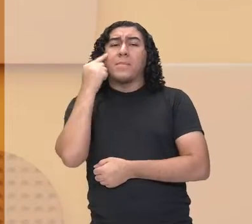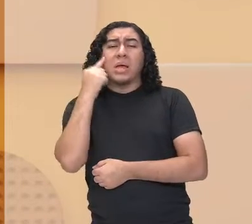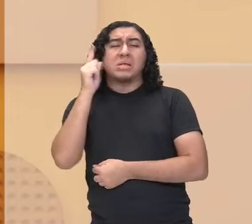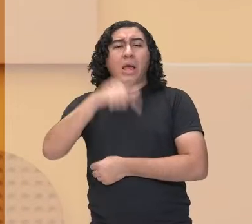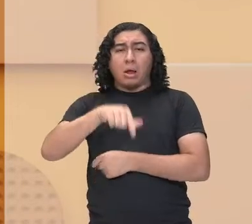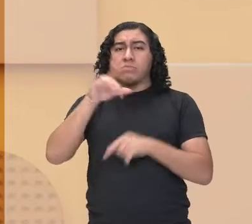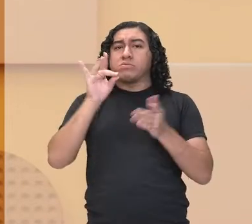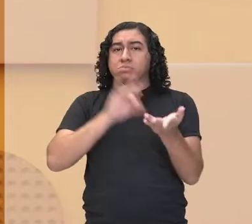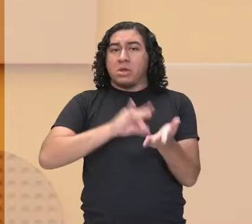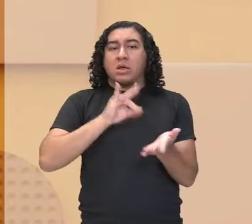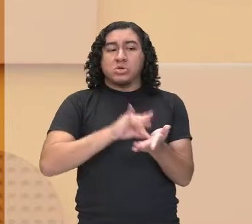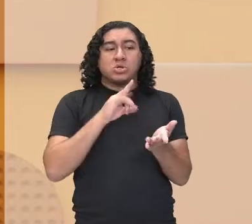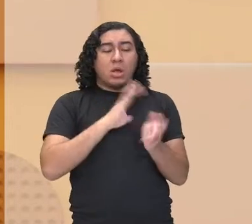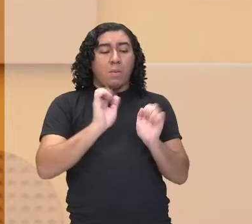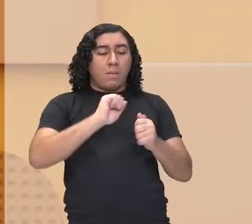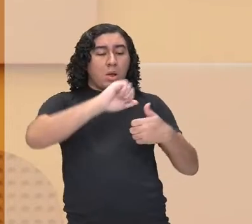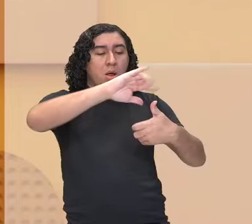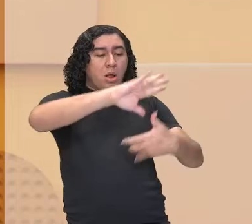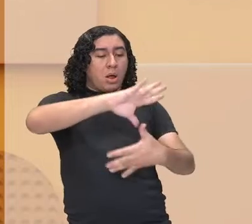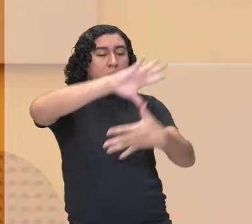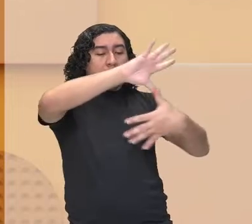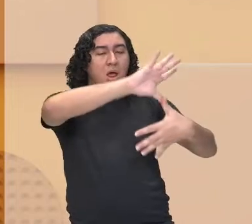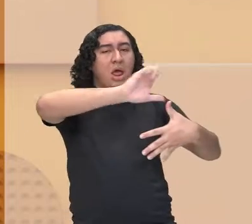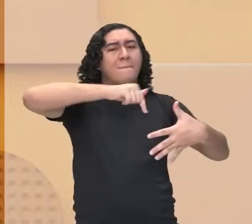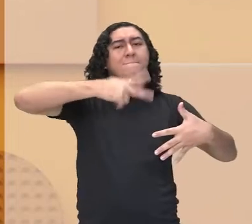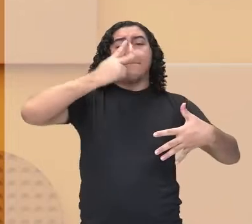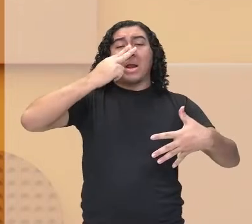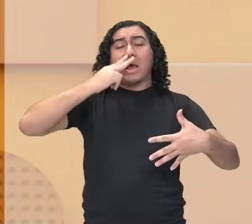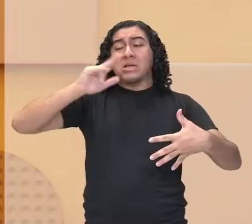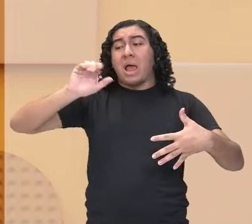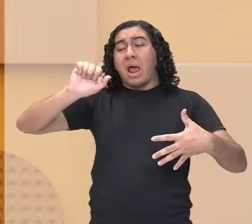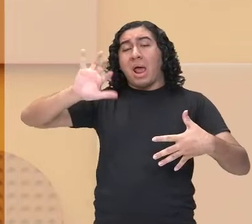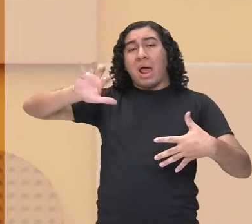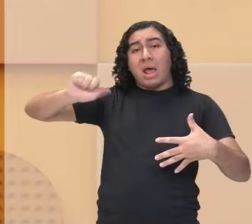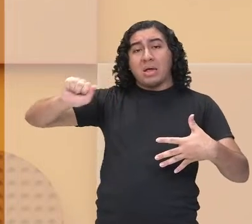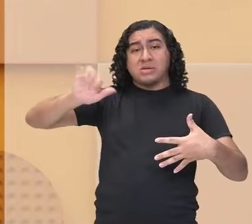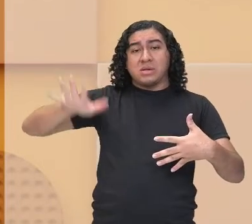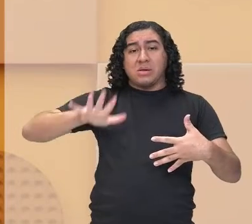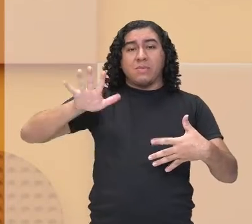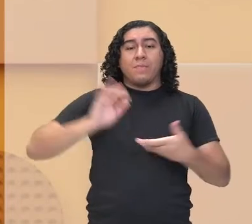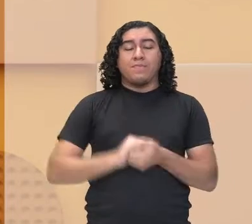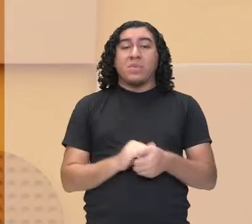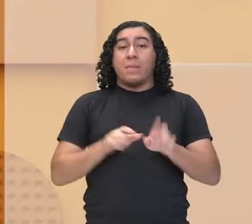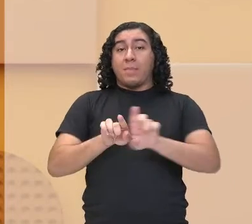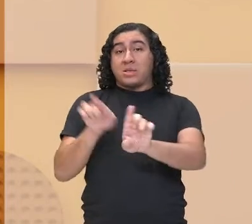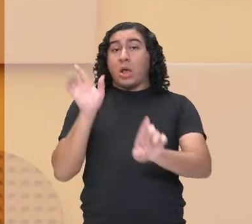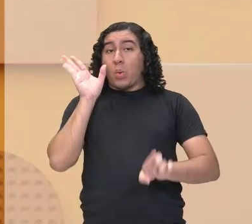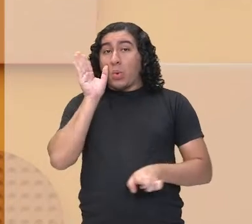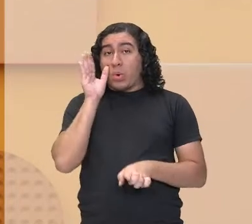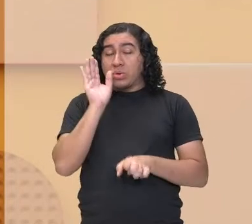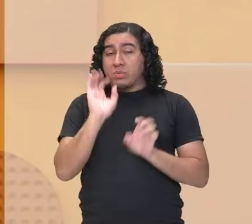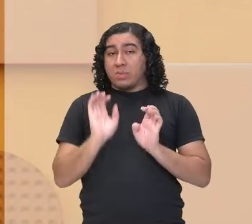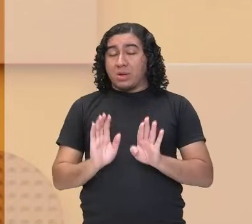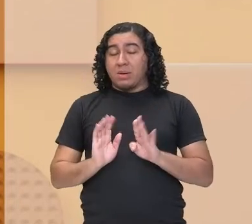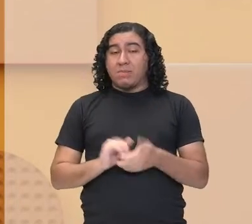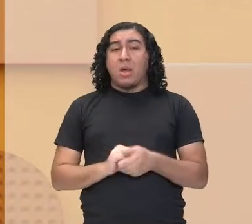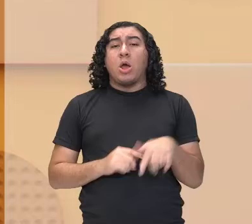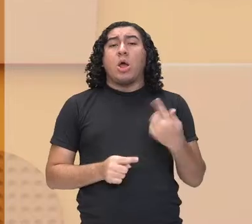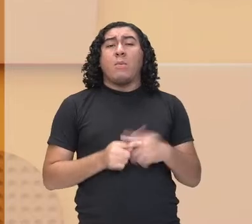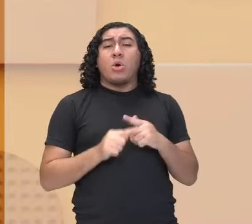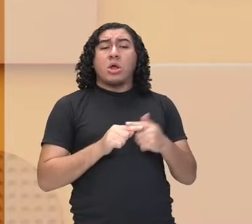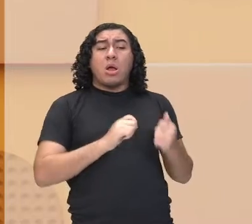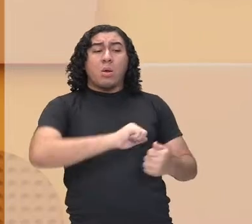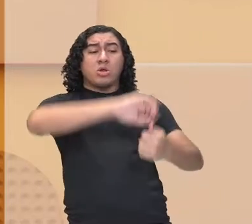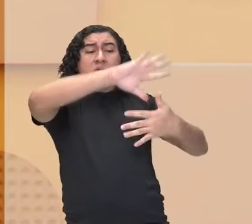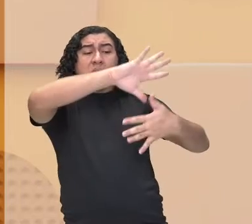uma parte da Ásia. O que vai acontecer? Só um detalhe, a título de curiosidade, por que a gente chama o nosso continente